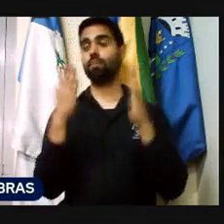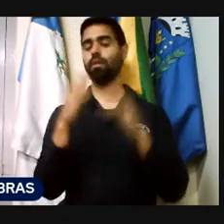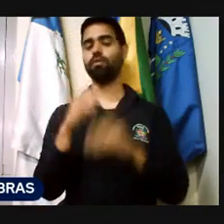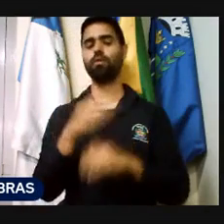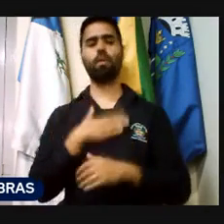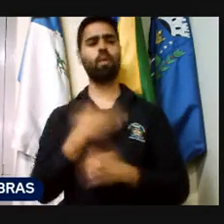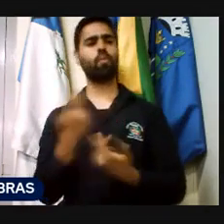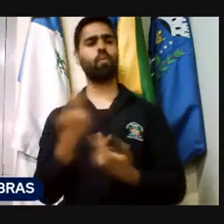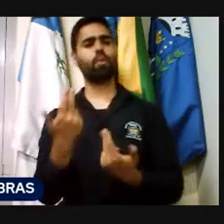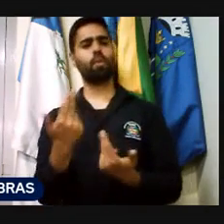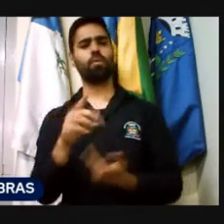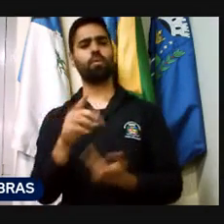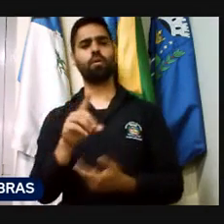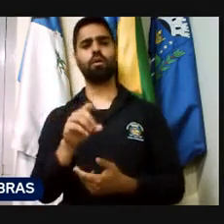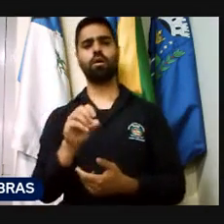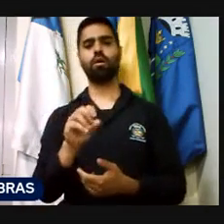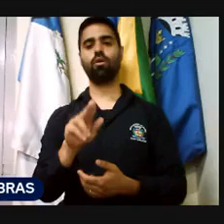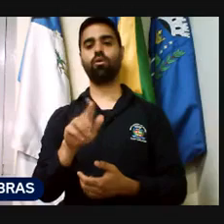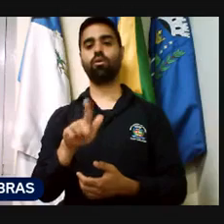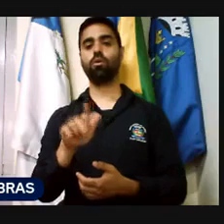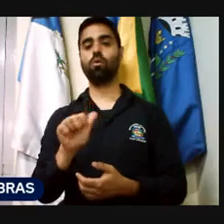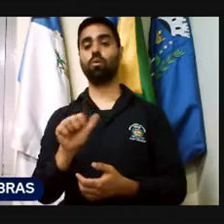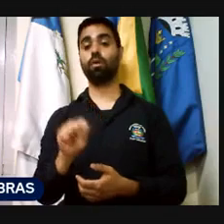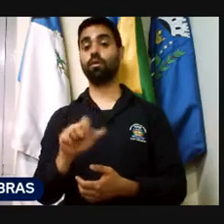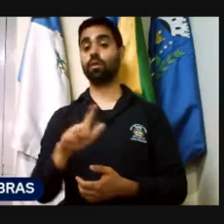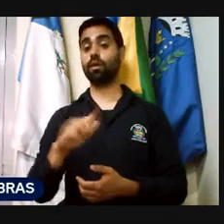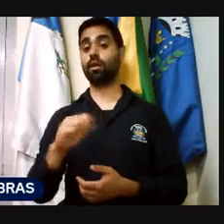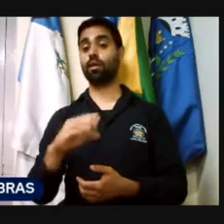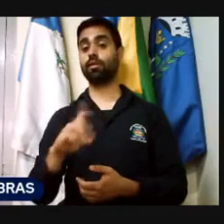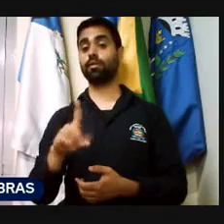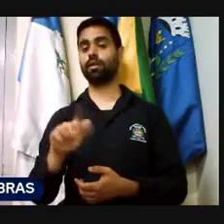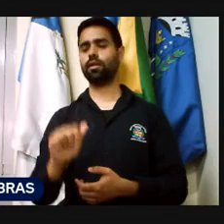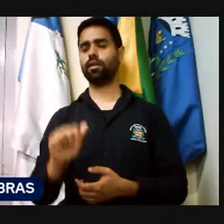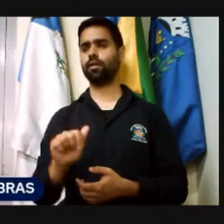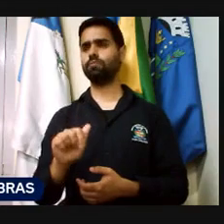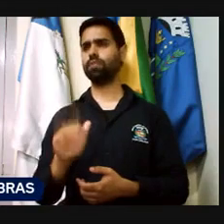Lacerda. Acho que todo valenciano já ouviu falar do Douglas Lacerda.